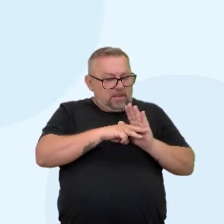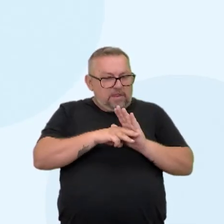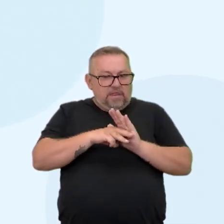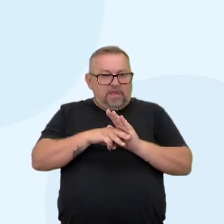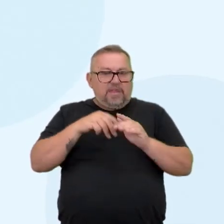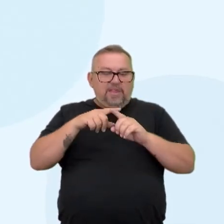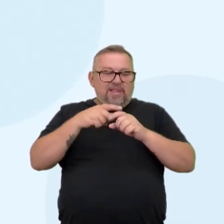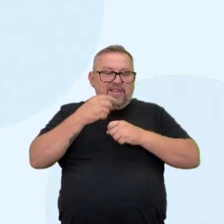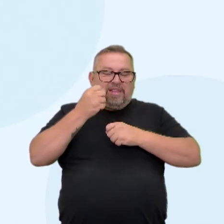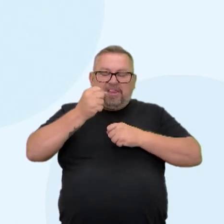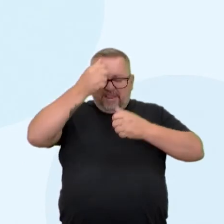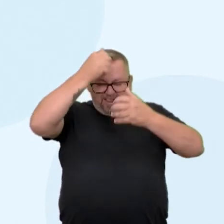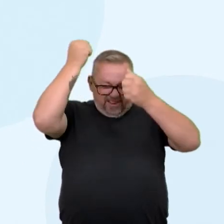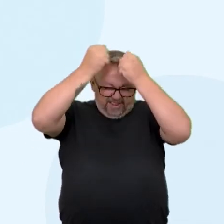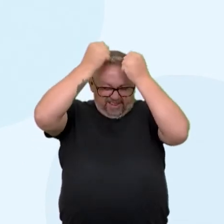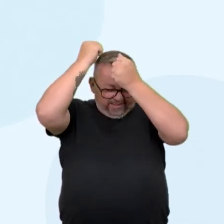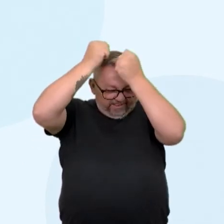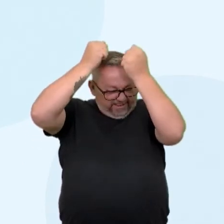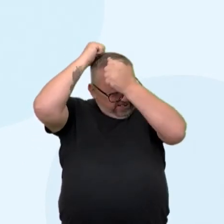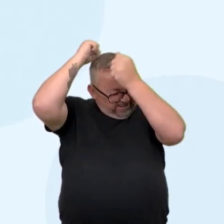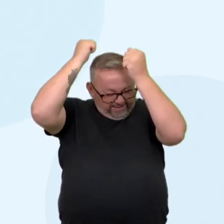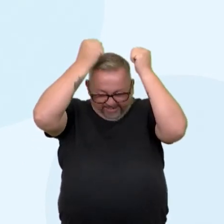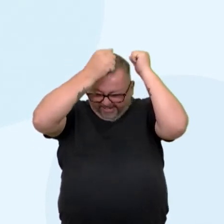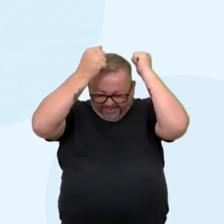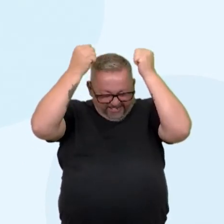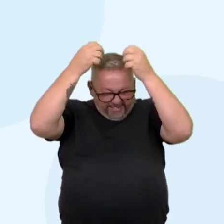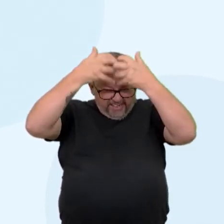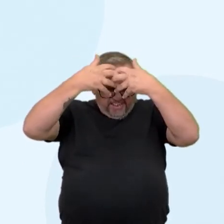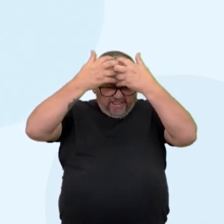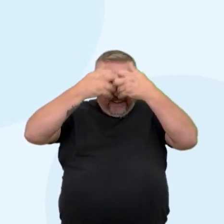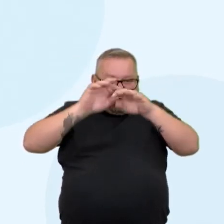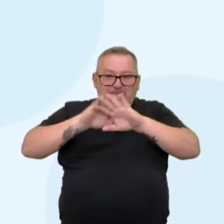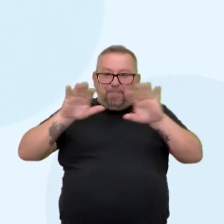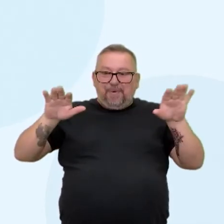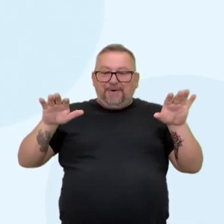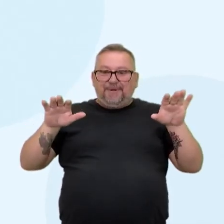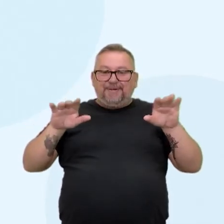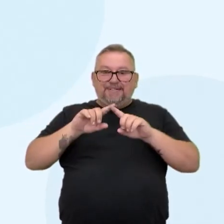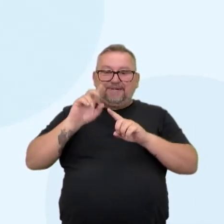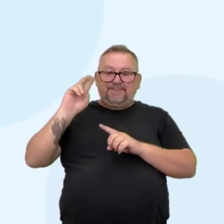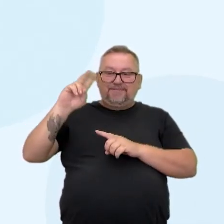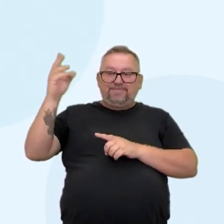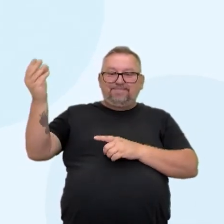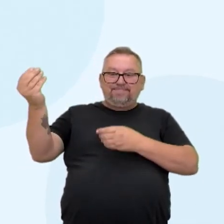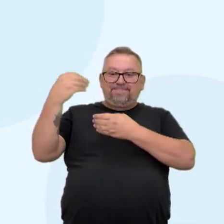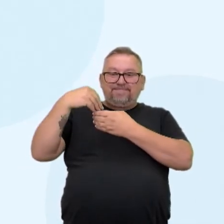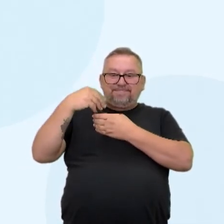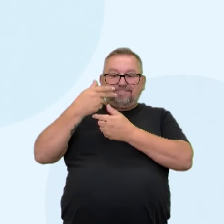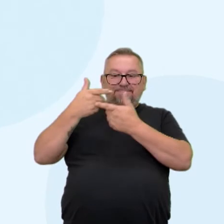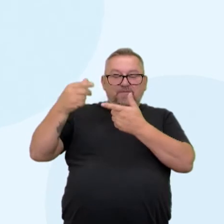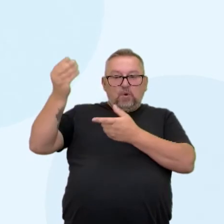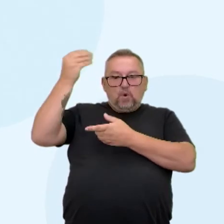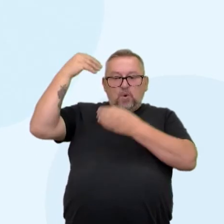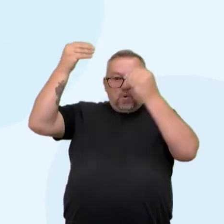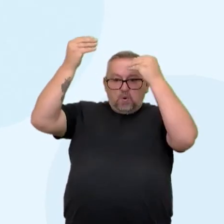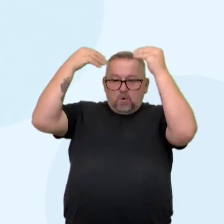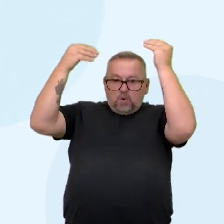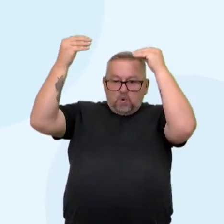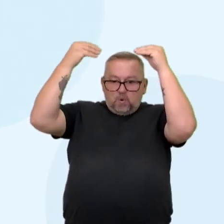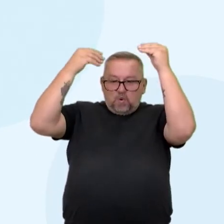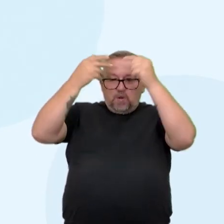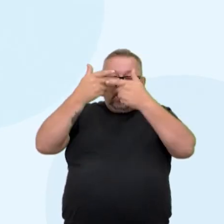passar uma vassoura na minha mente né e vou começar a encher de novo a minha mente só que dessa vez